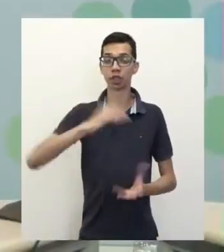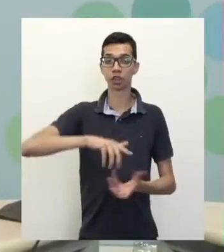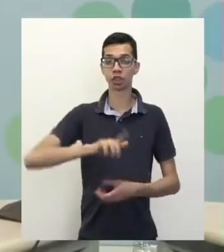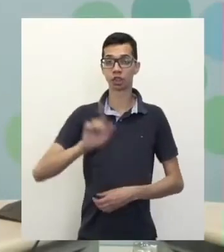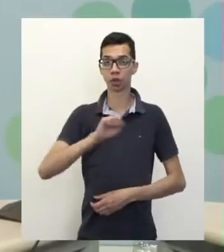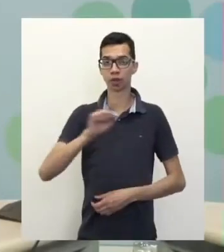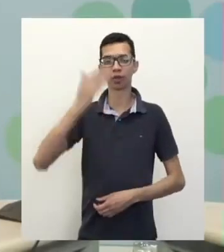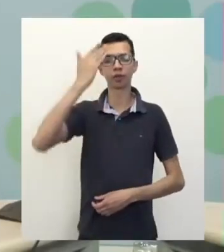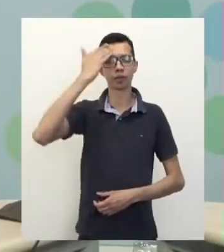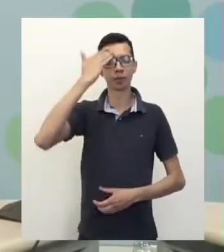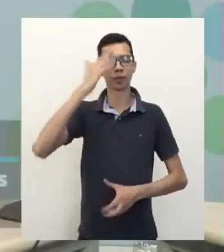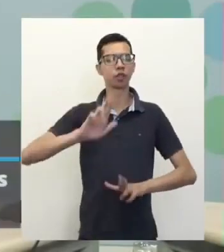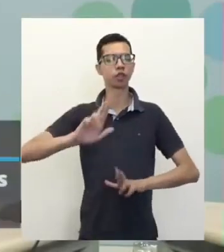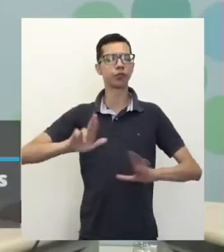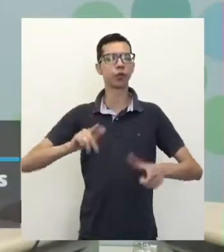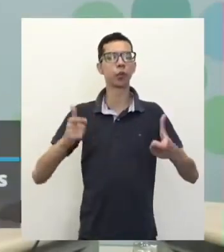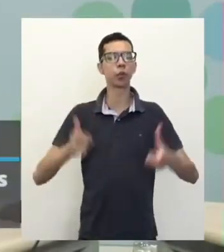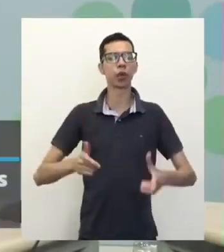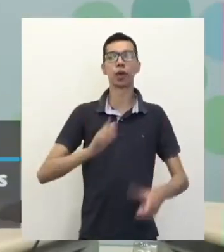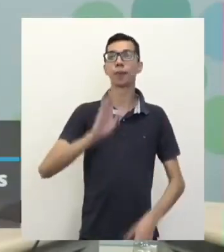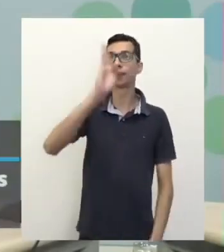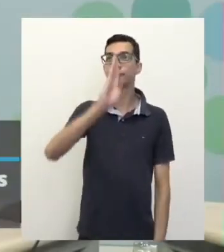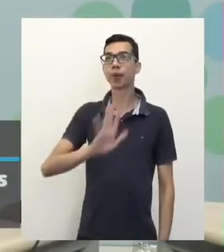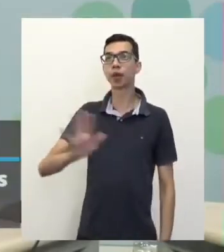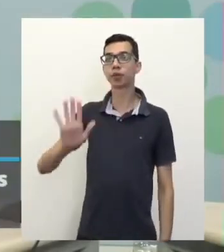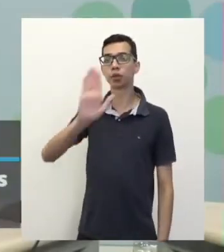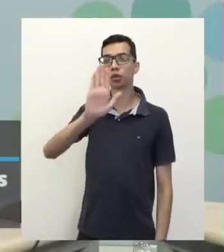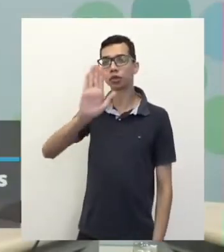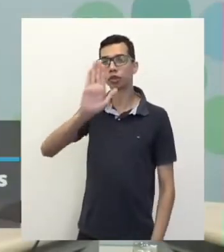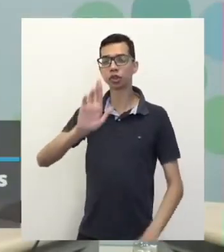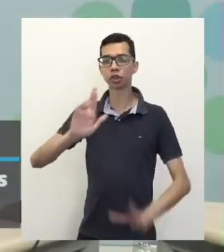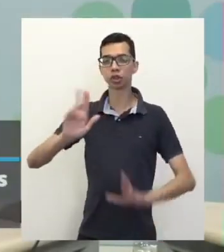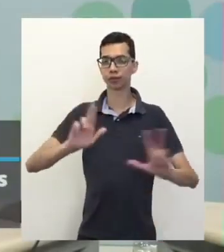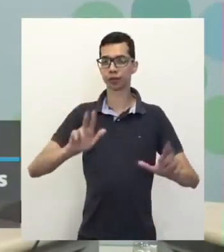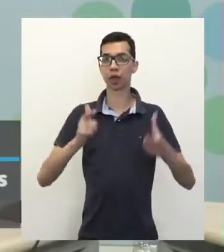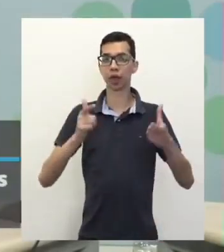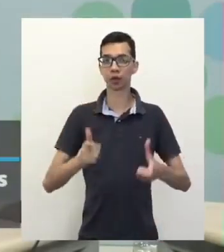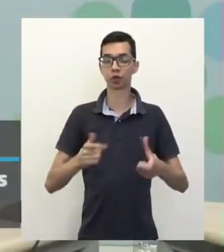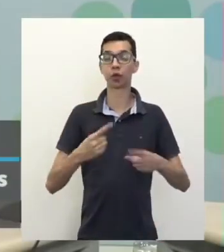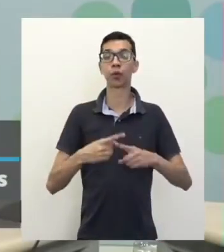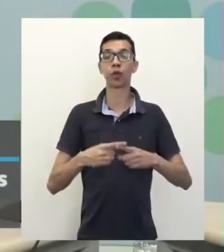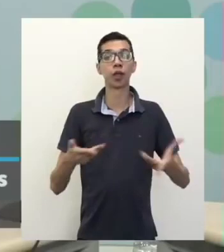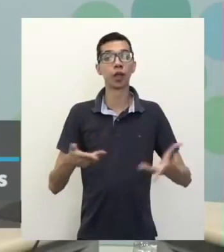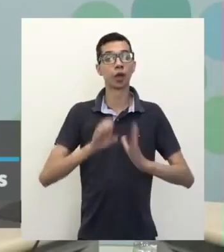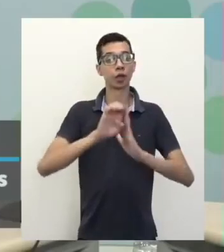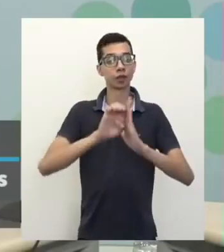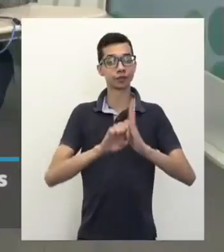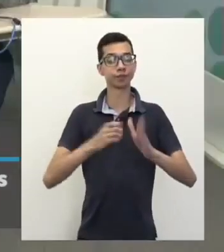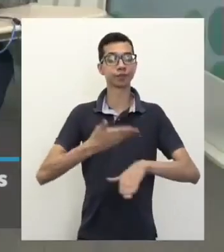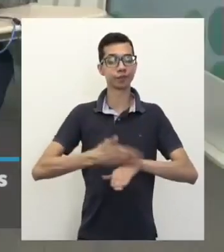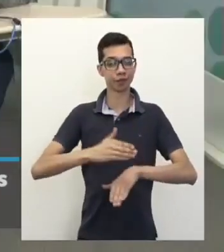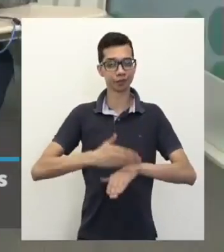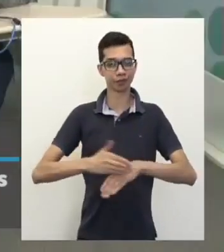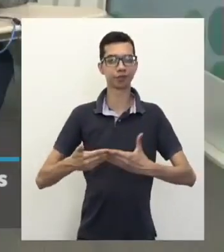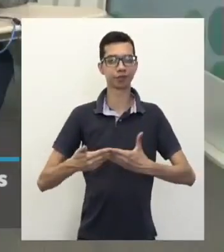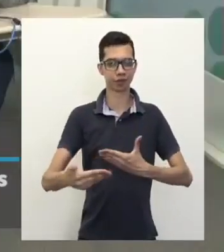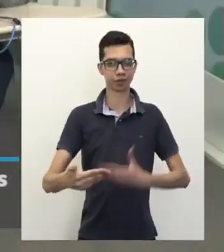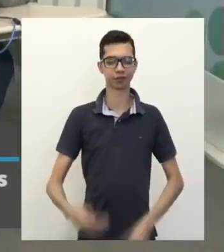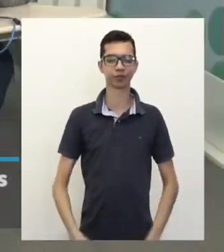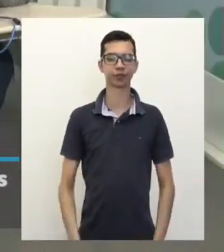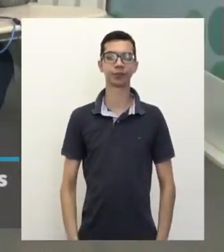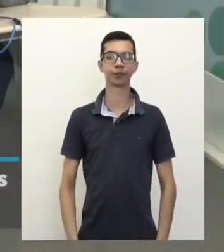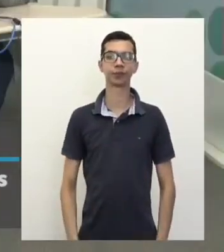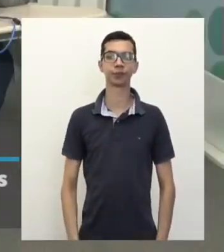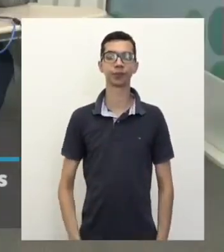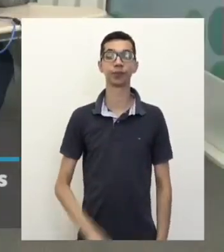essa diferenciação da regionalização brasileira até para a atividade, para os exercícios que vão vir agora, né, professora? Isso mesmo. E lembrando também que